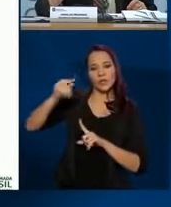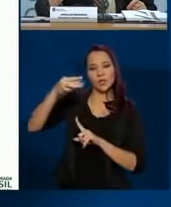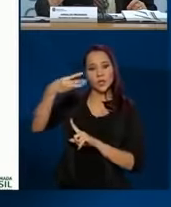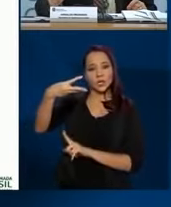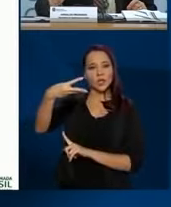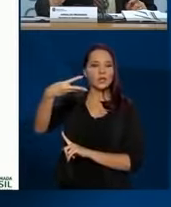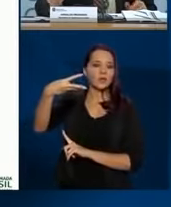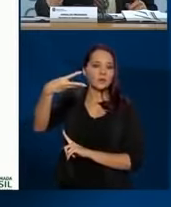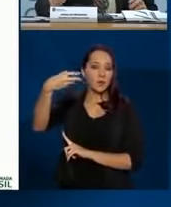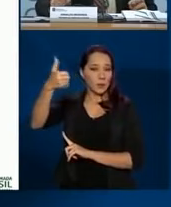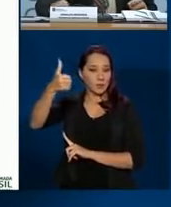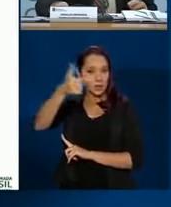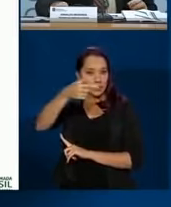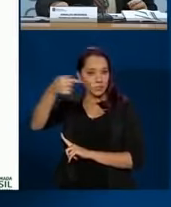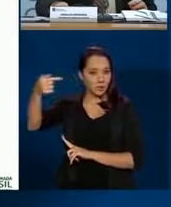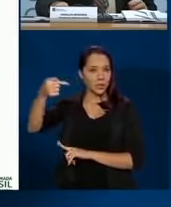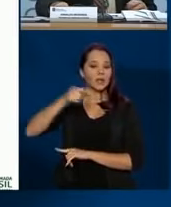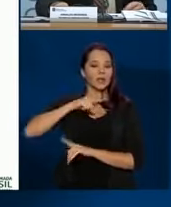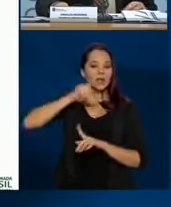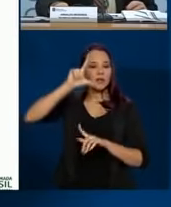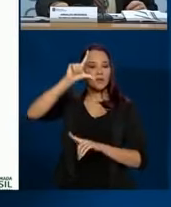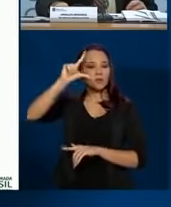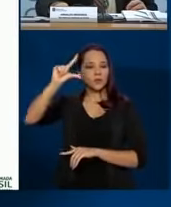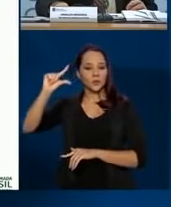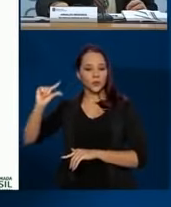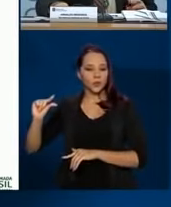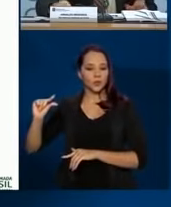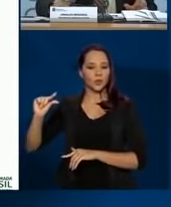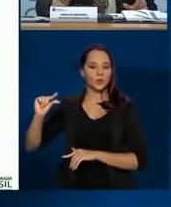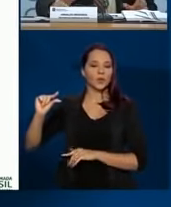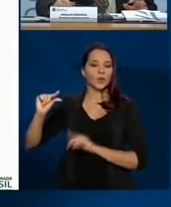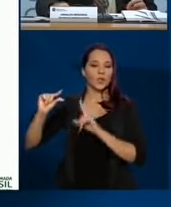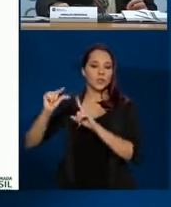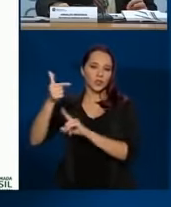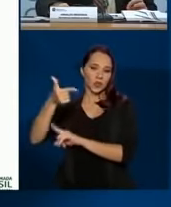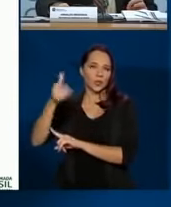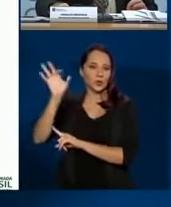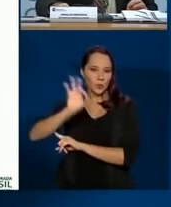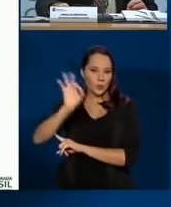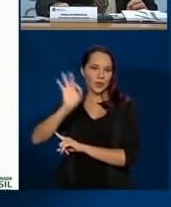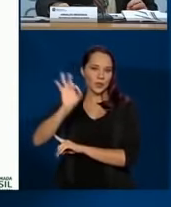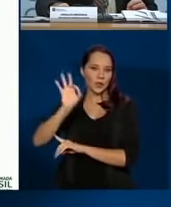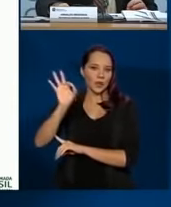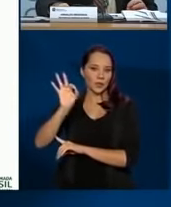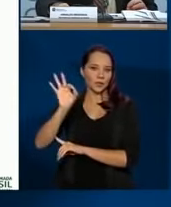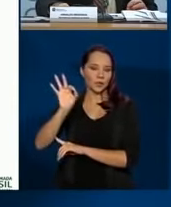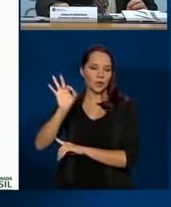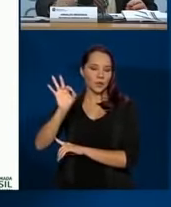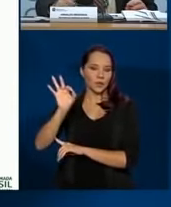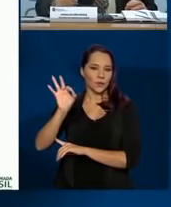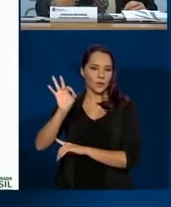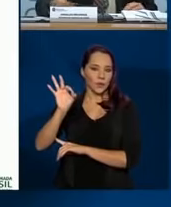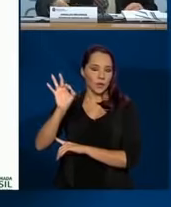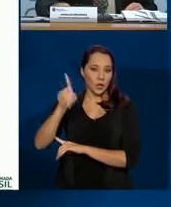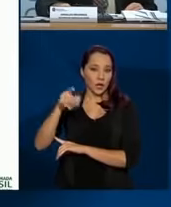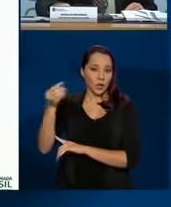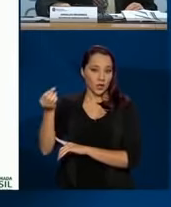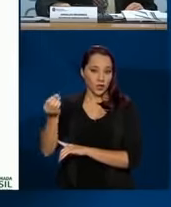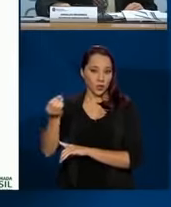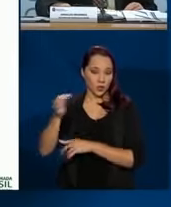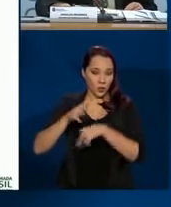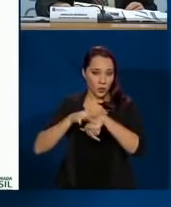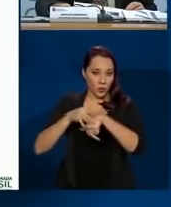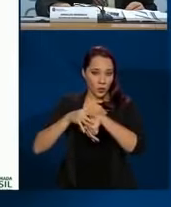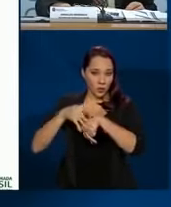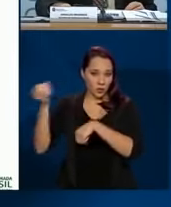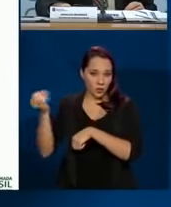a 31ª houve uma redução de 2% em novos casos, né?